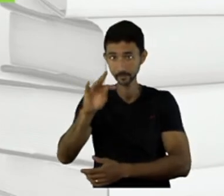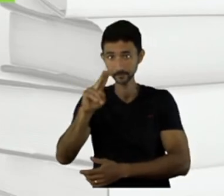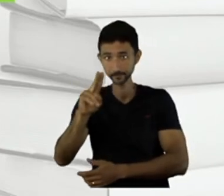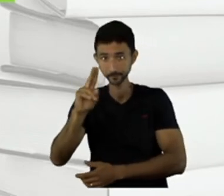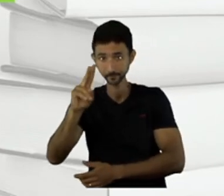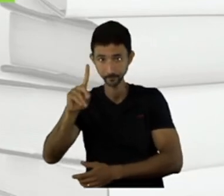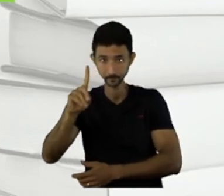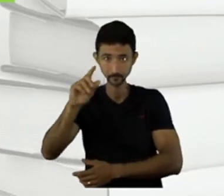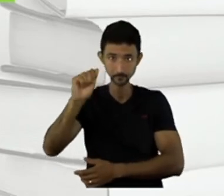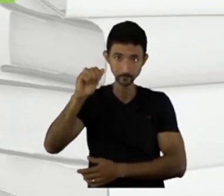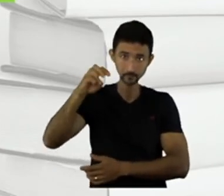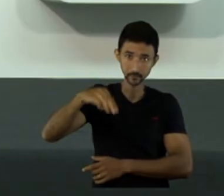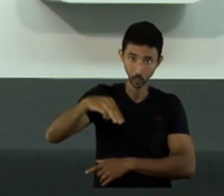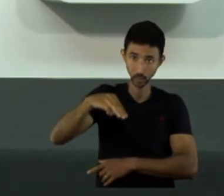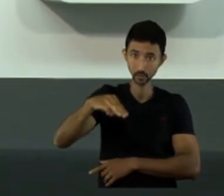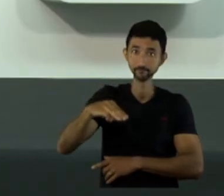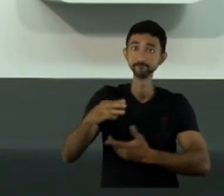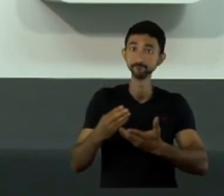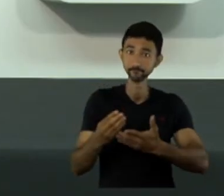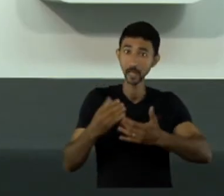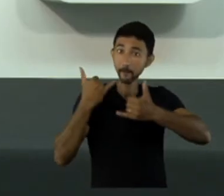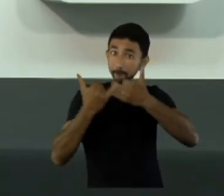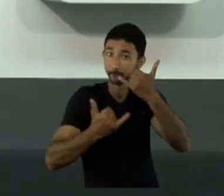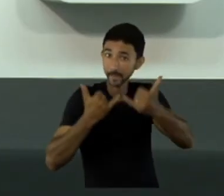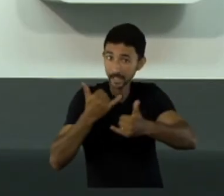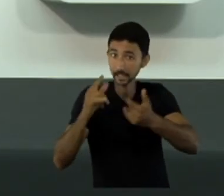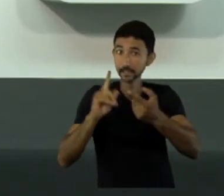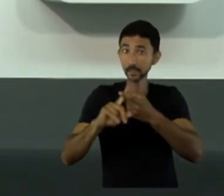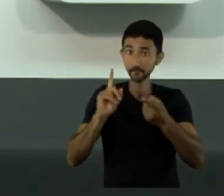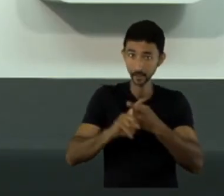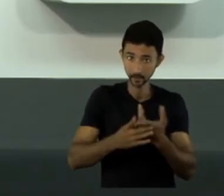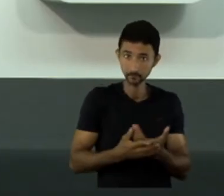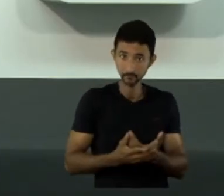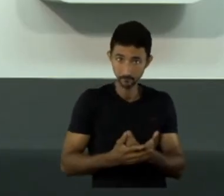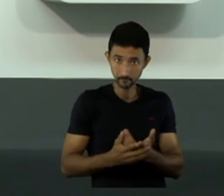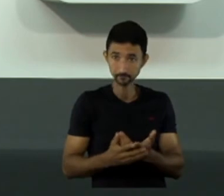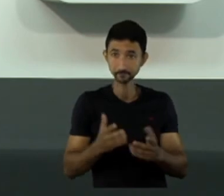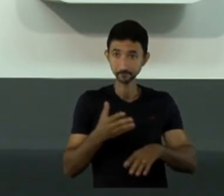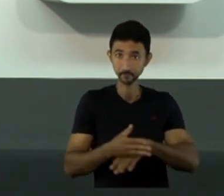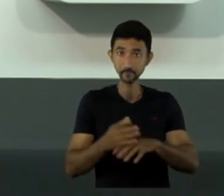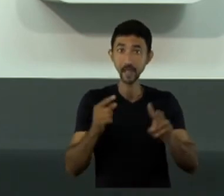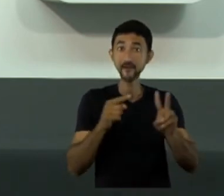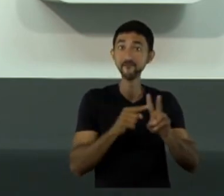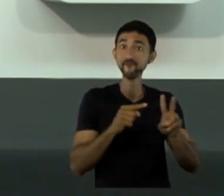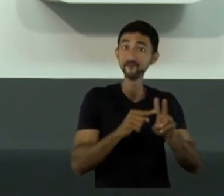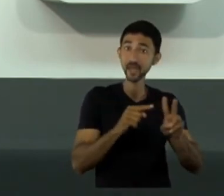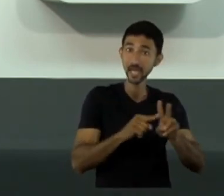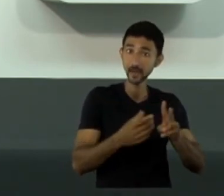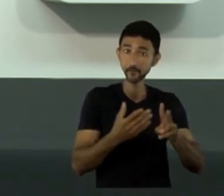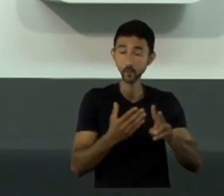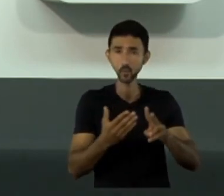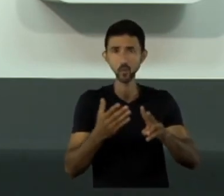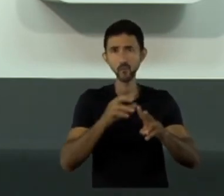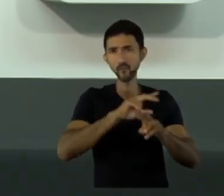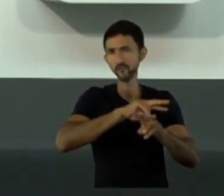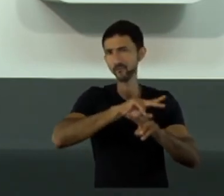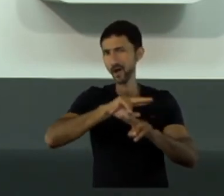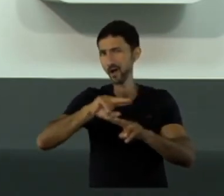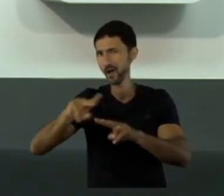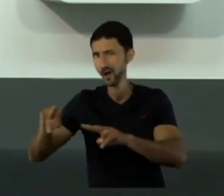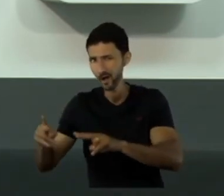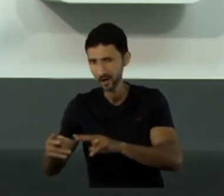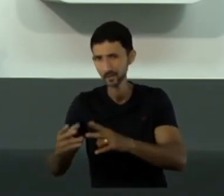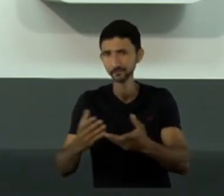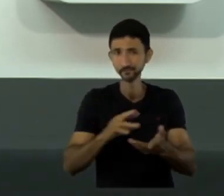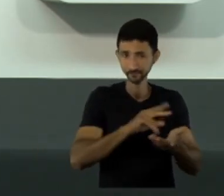brincam. Então, o verbo que é ação, neste caso aí é ação, porque lembre-se que o verbo, ele pode ser ação, estado, pode